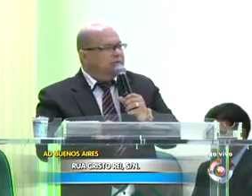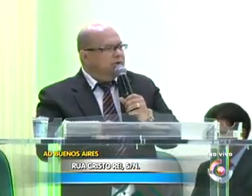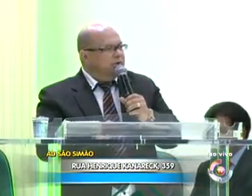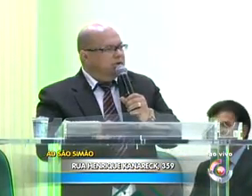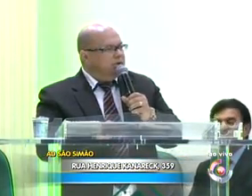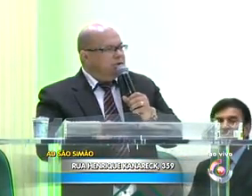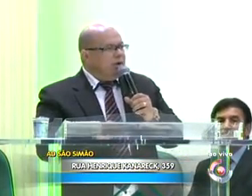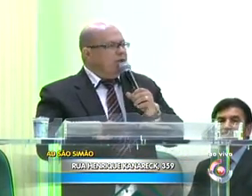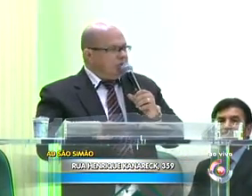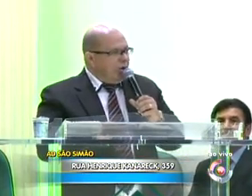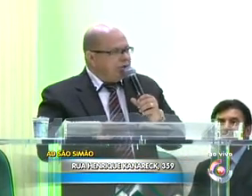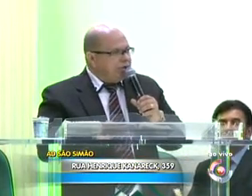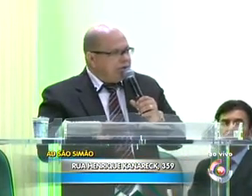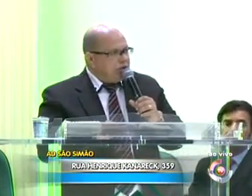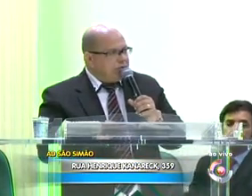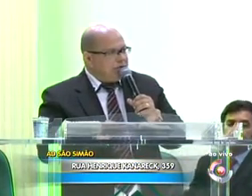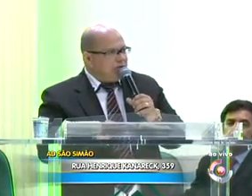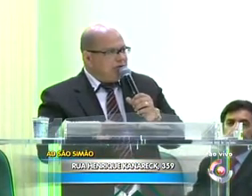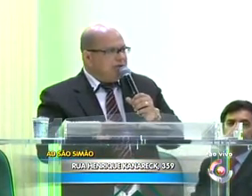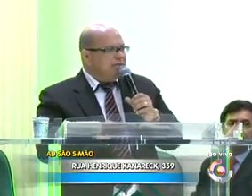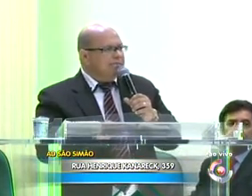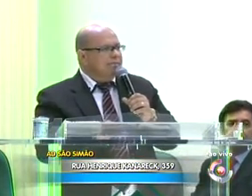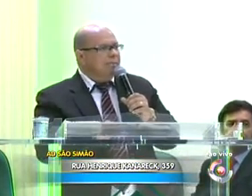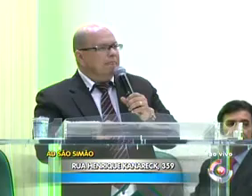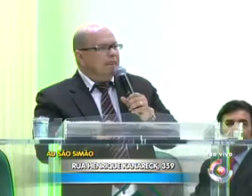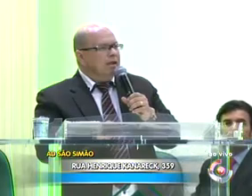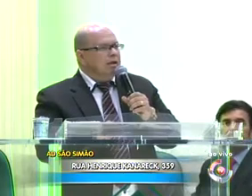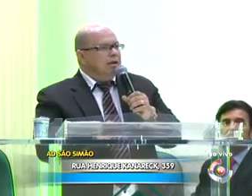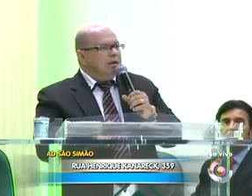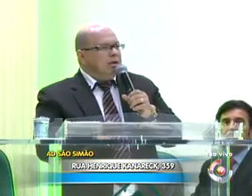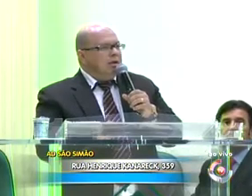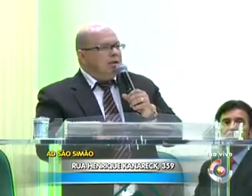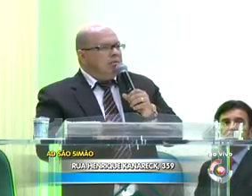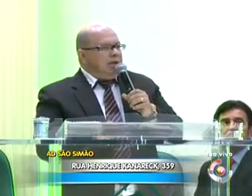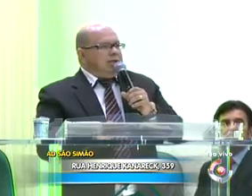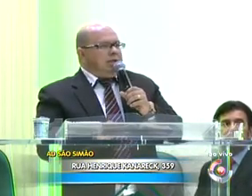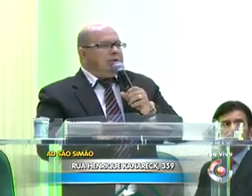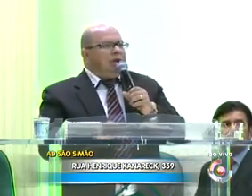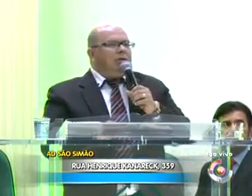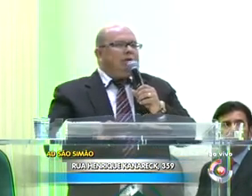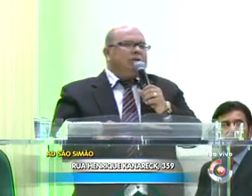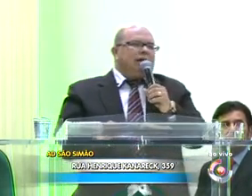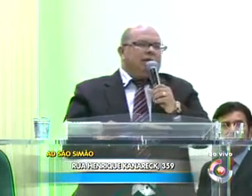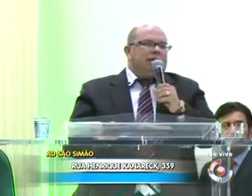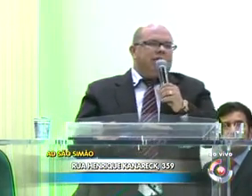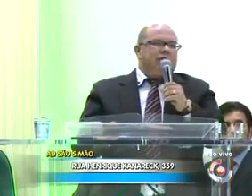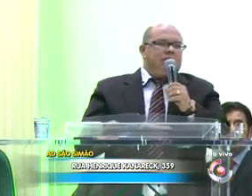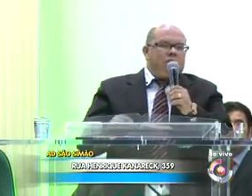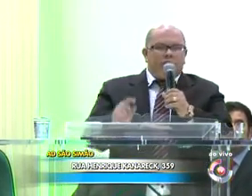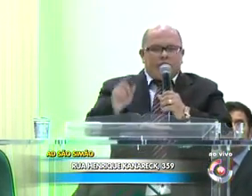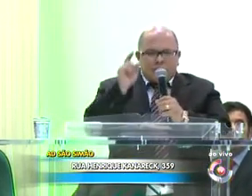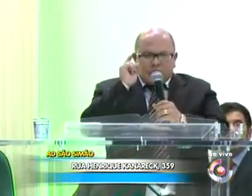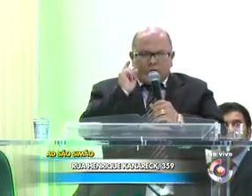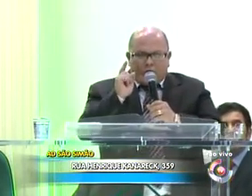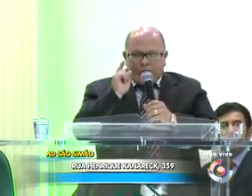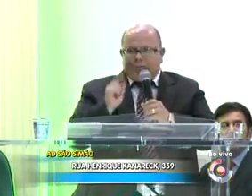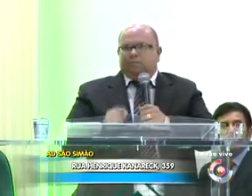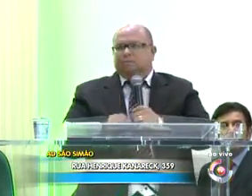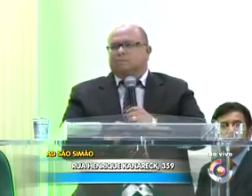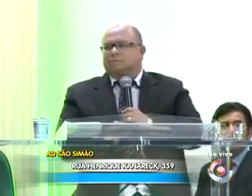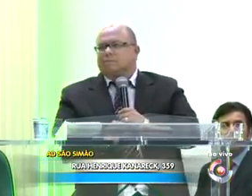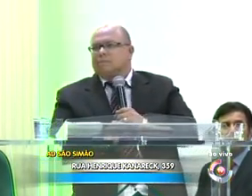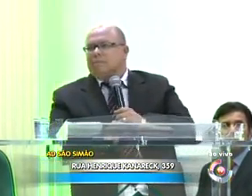precisam de uma resposta de Deus para a sua vida. Mas estamos reunidos aqui esta noite em torno de um